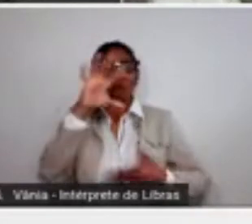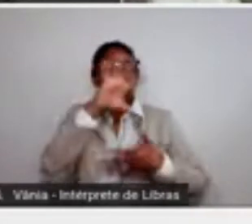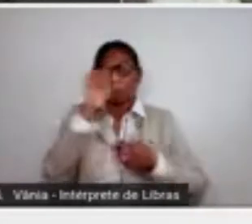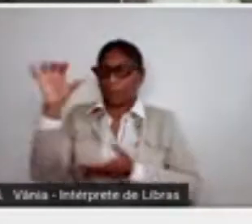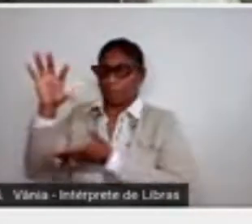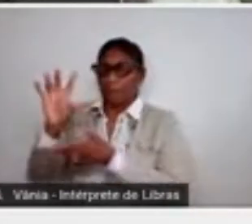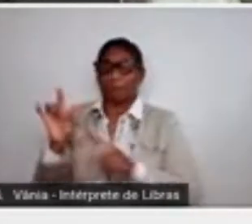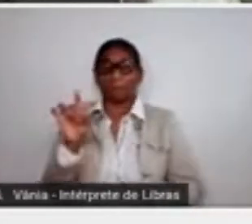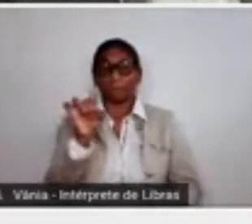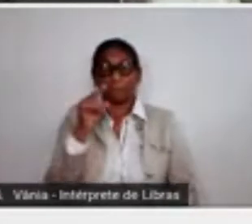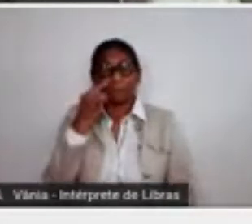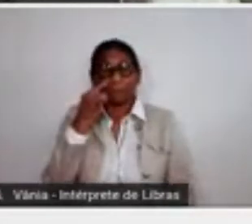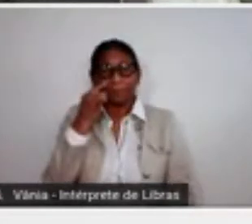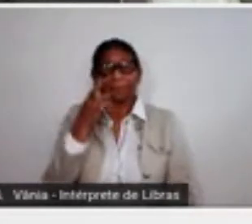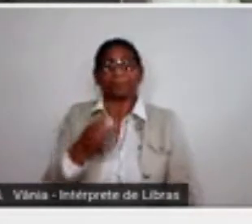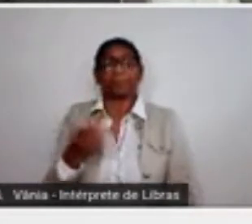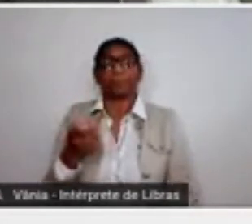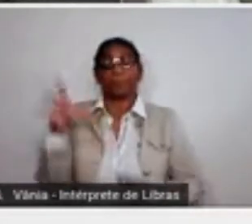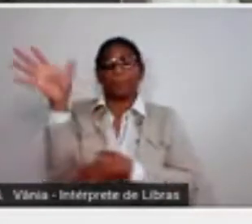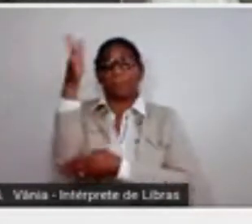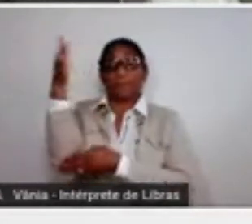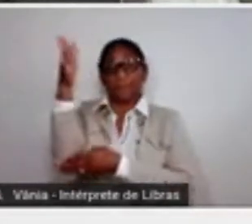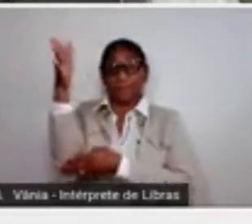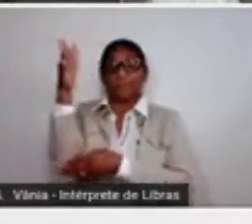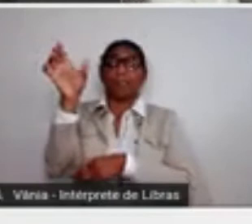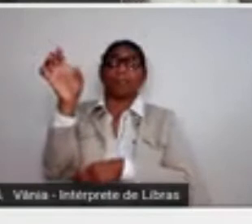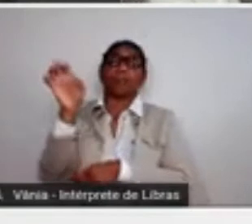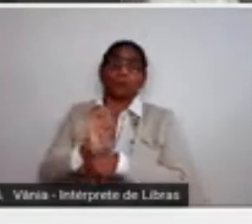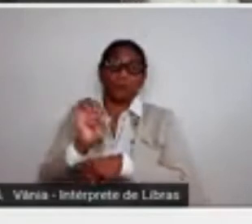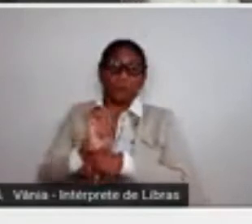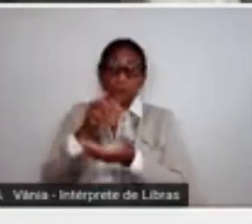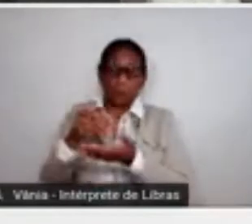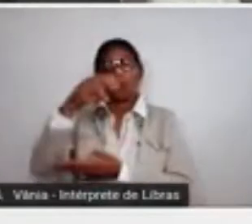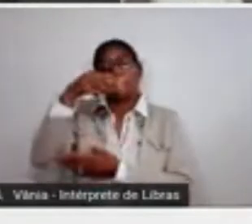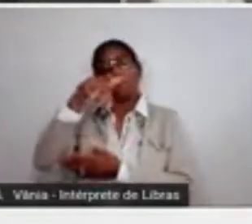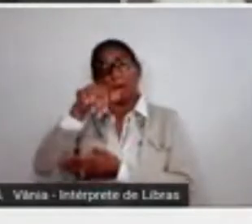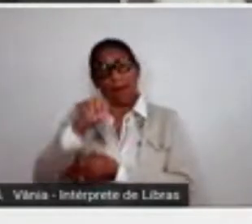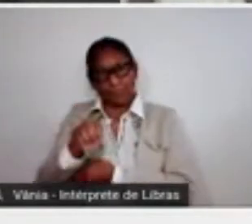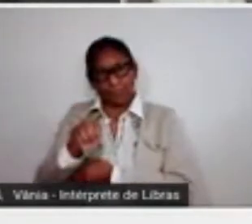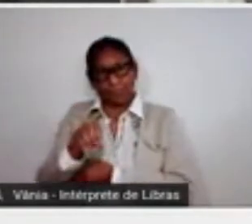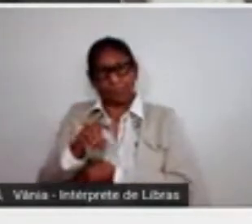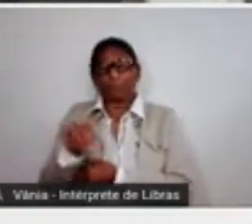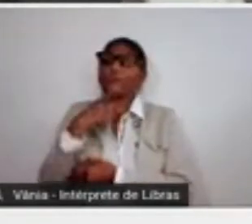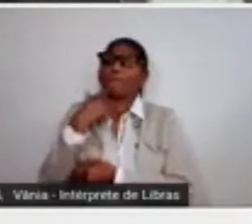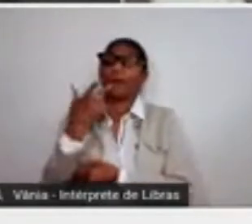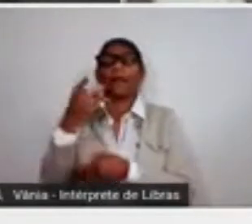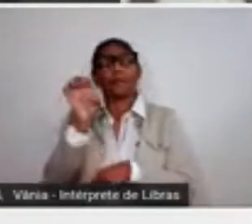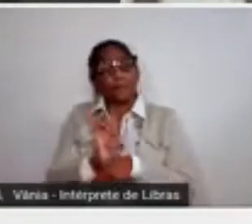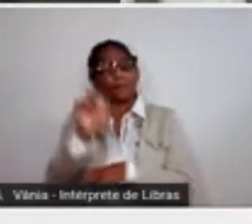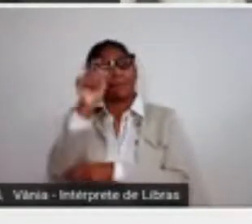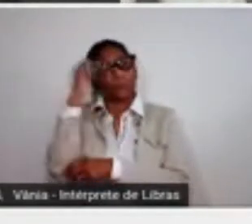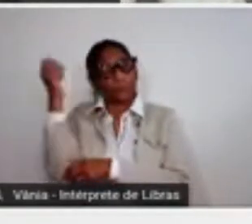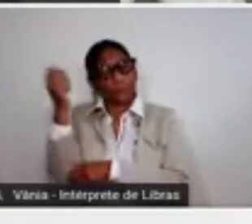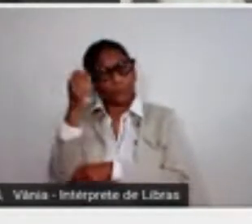evoluir as bandeiras no estado desde maio, né? Então, lembrando, quando se fala que o estado, até vi